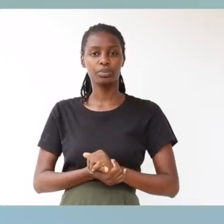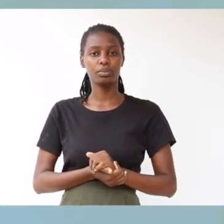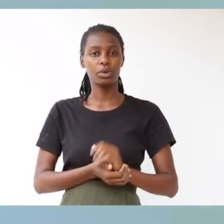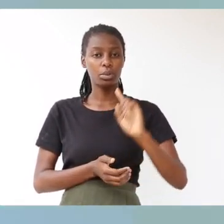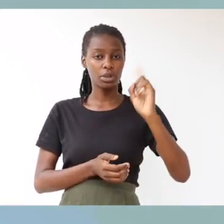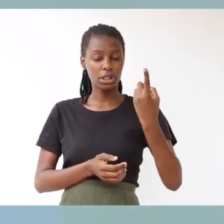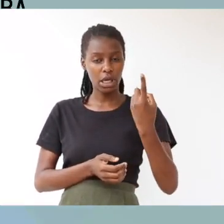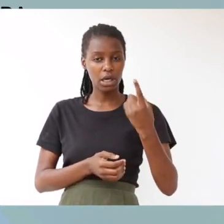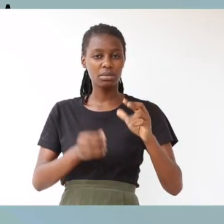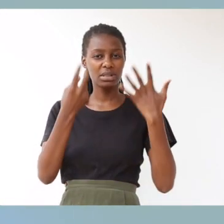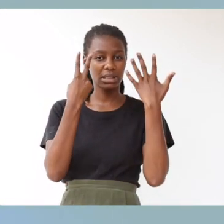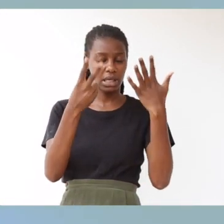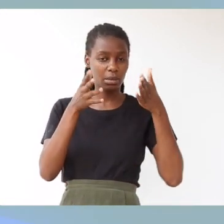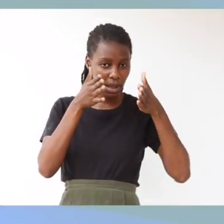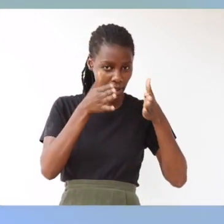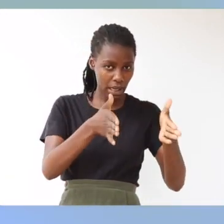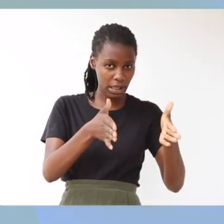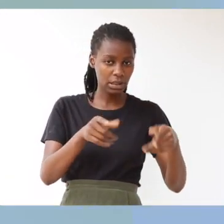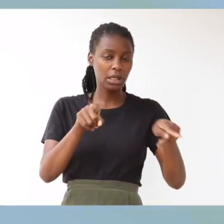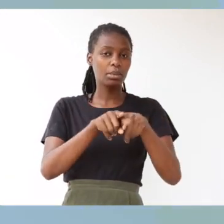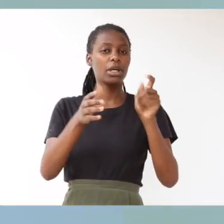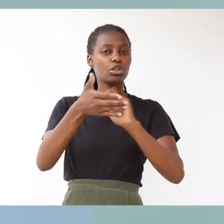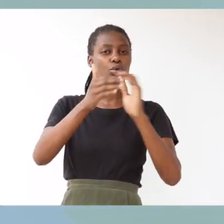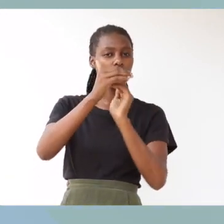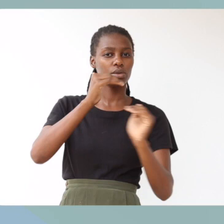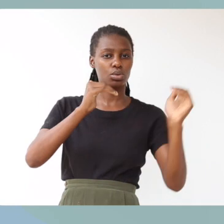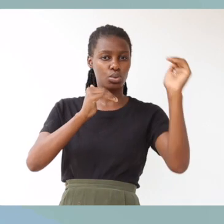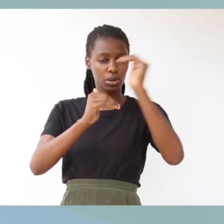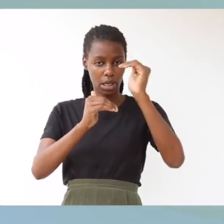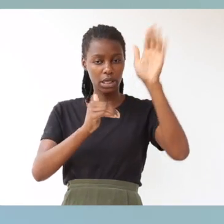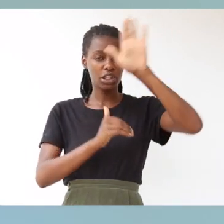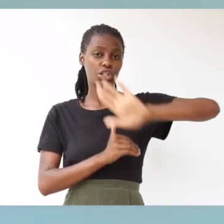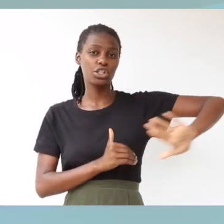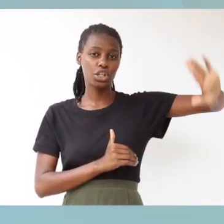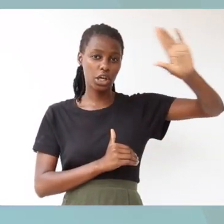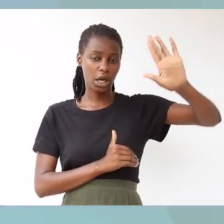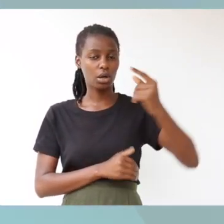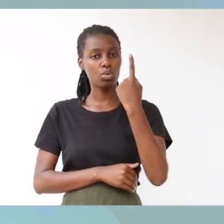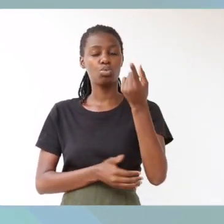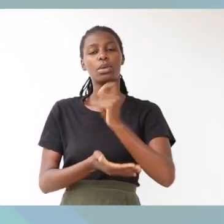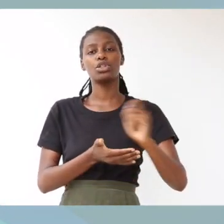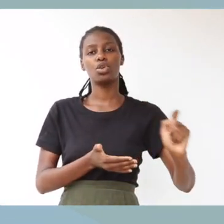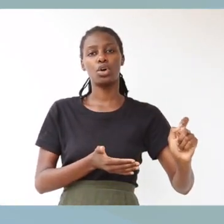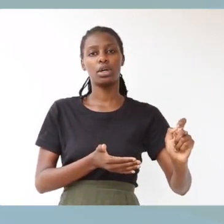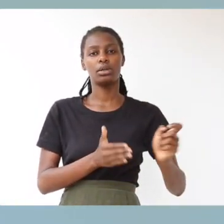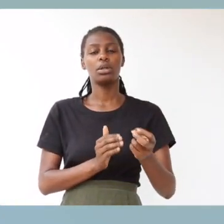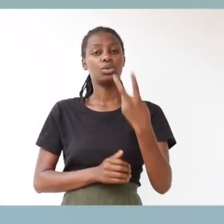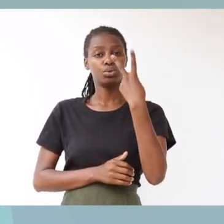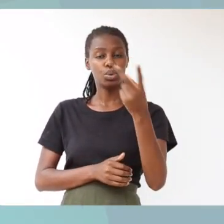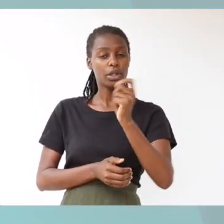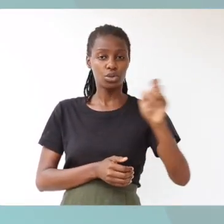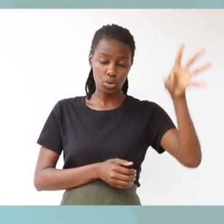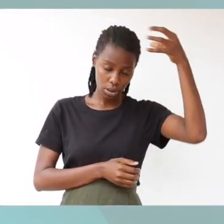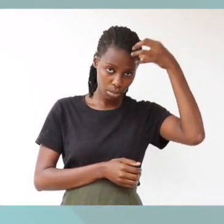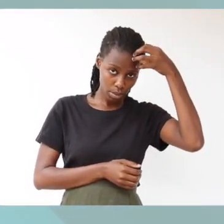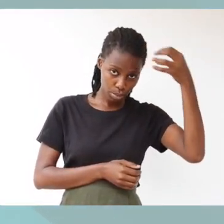ensino primário completo de 7ª classe e, no caso do ensino secundário geral, foi contemplada apenas uma escola, sendo 2